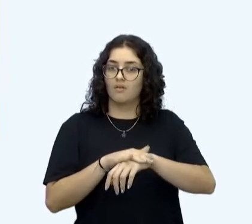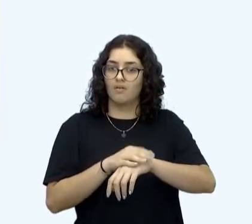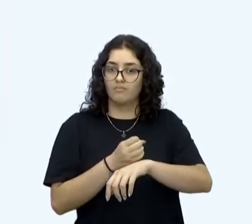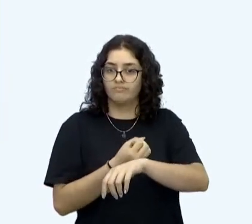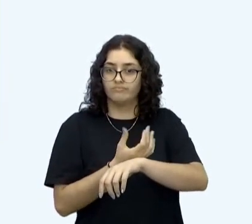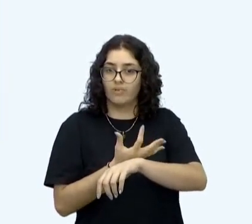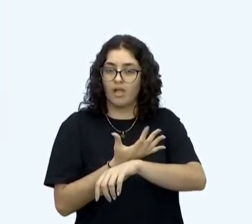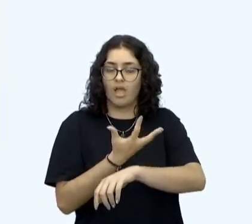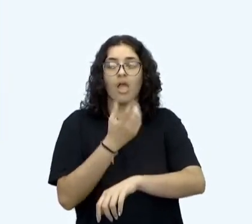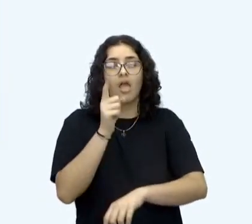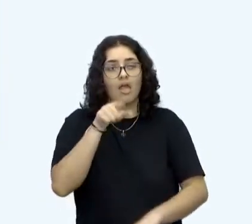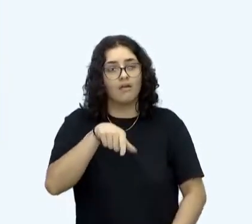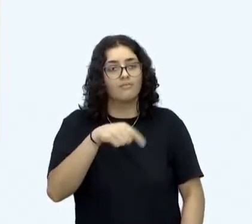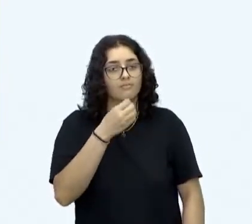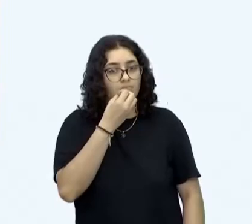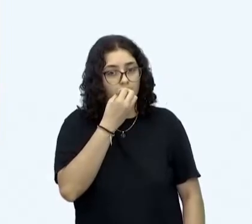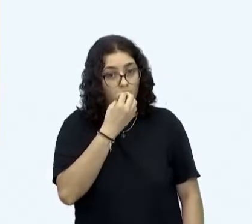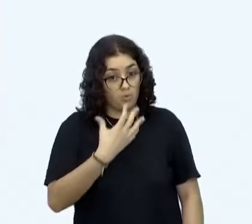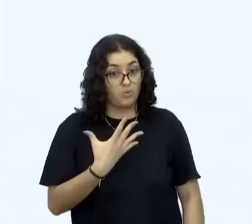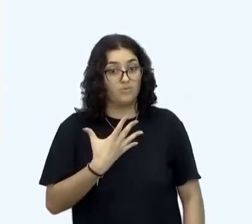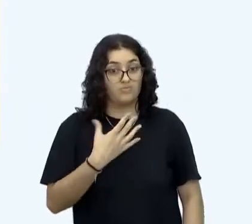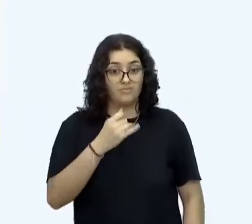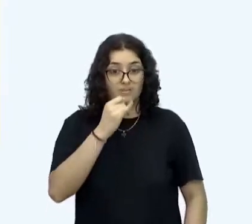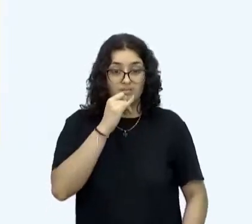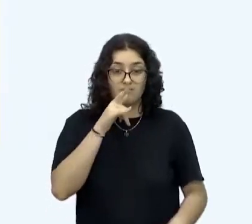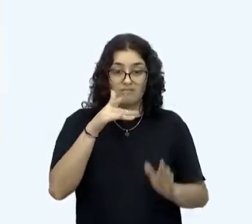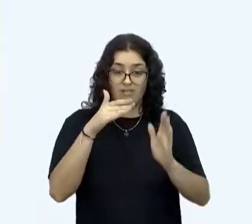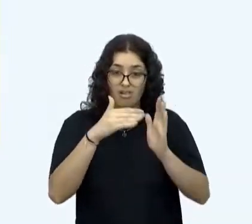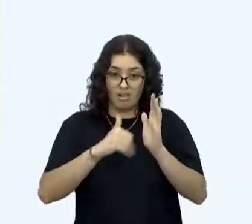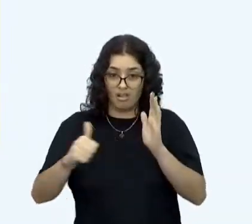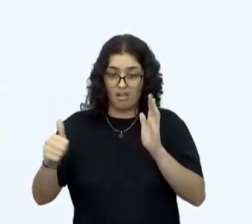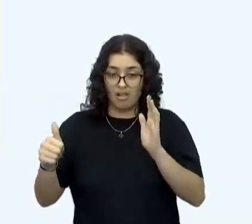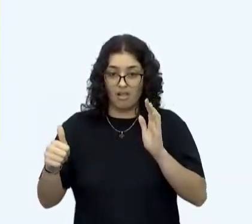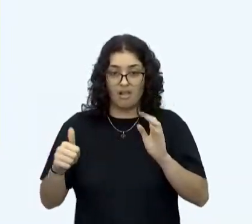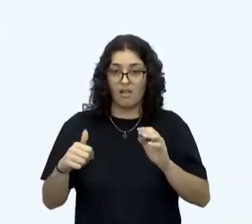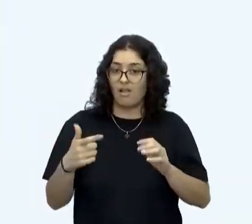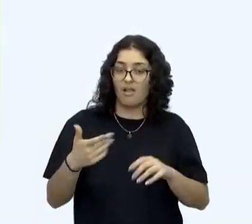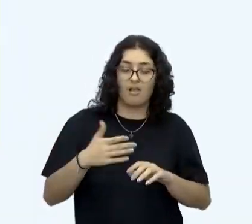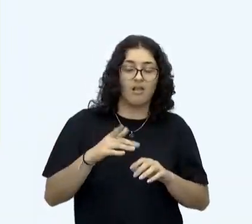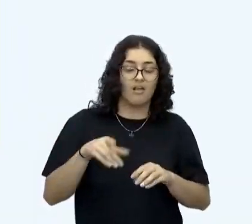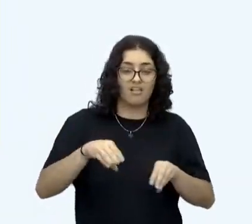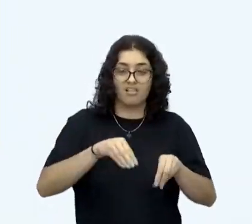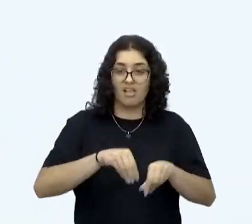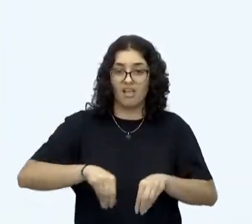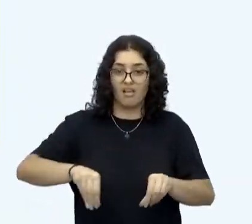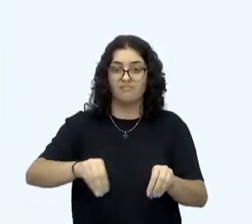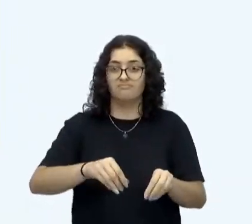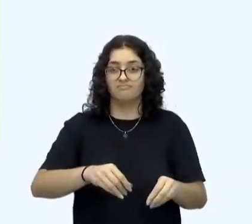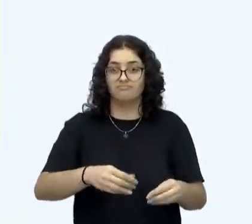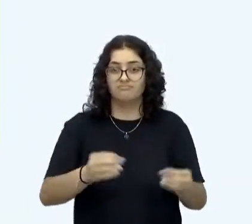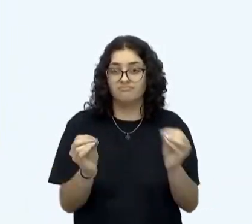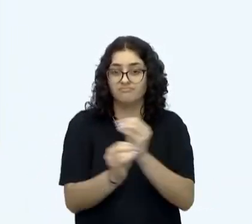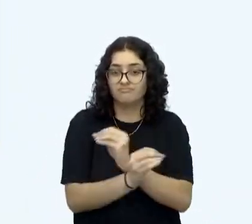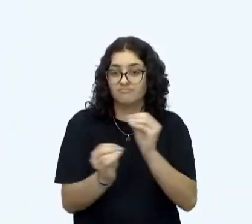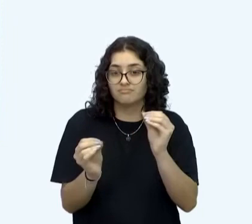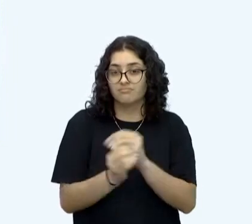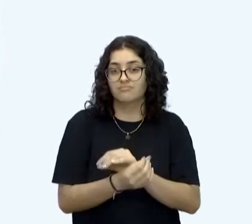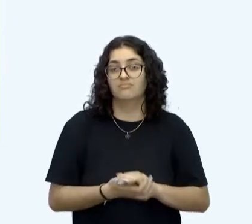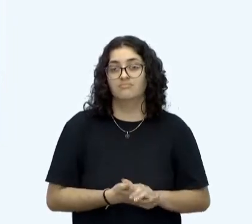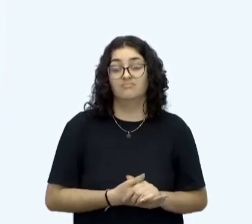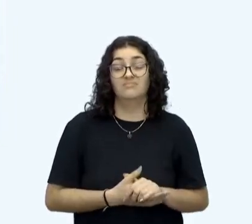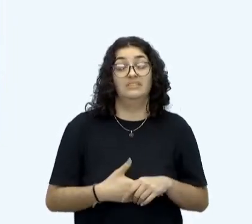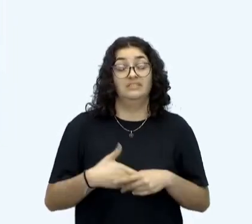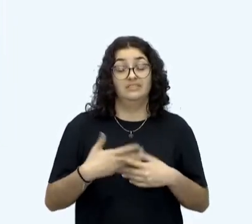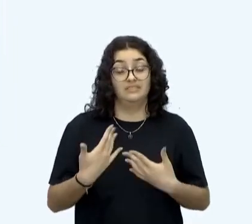boa coisa. Se você tirar a palha, então a terra não recebe nada. Assim,